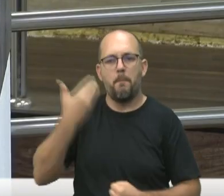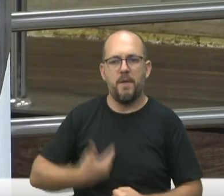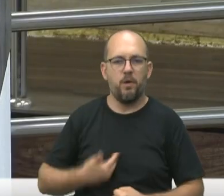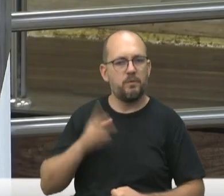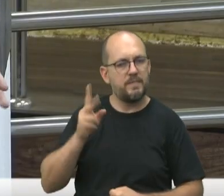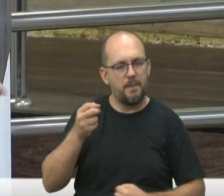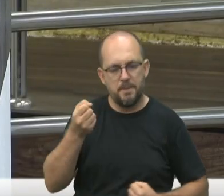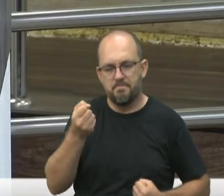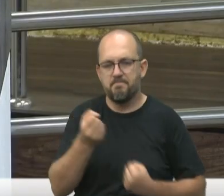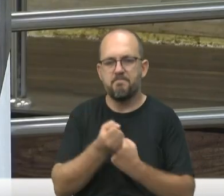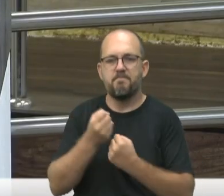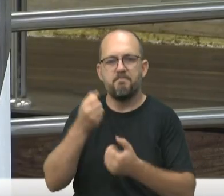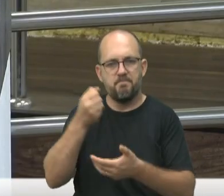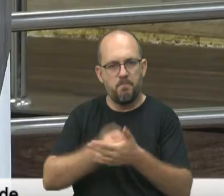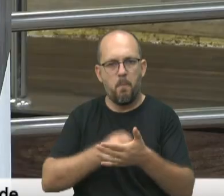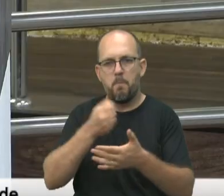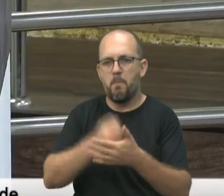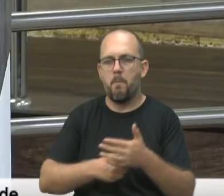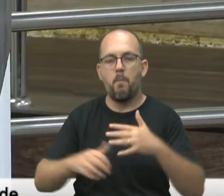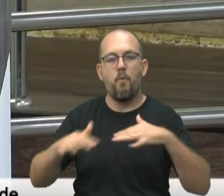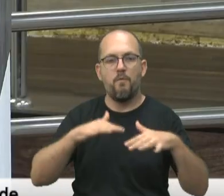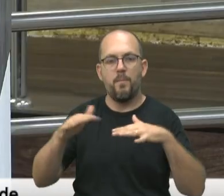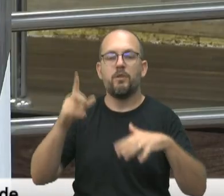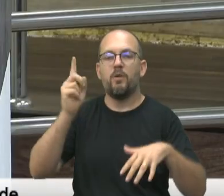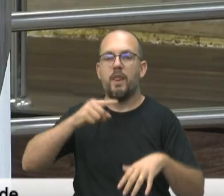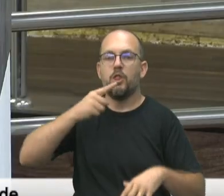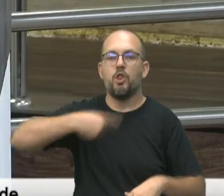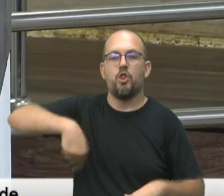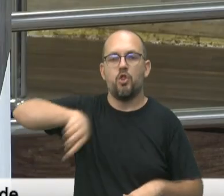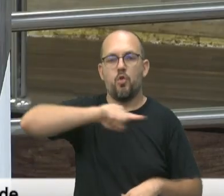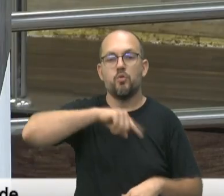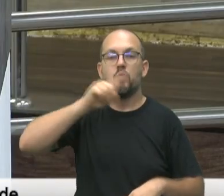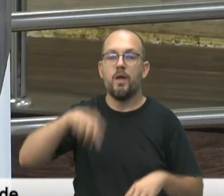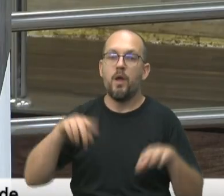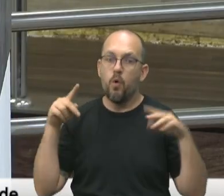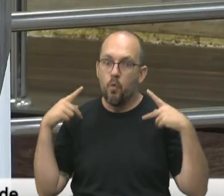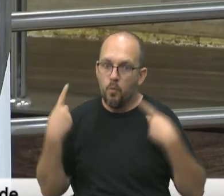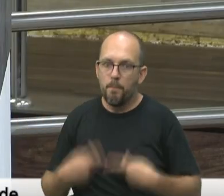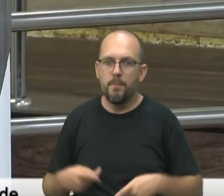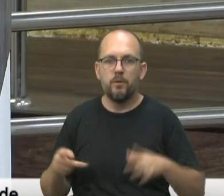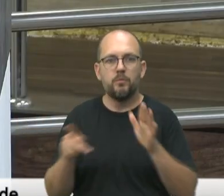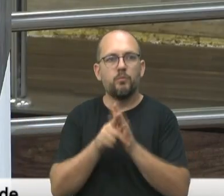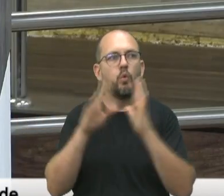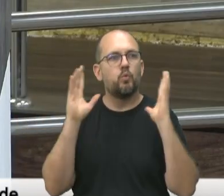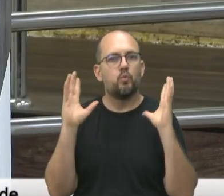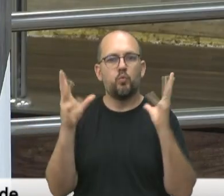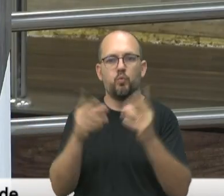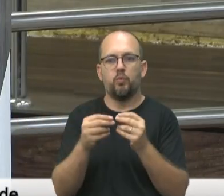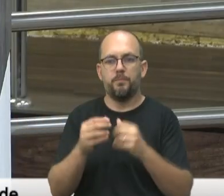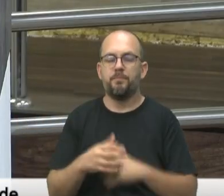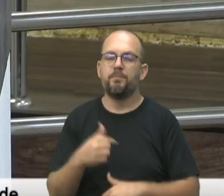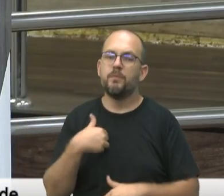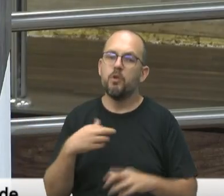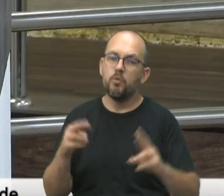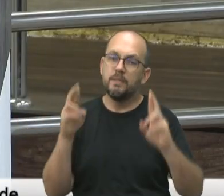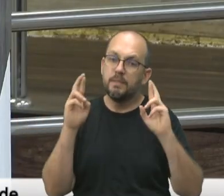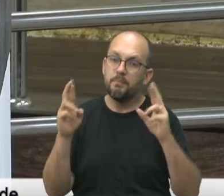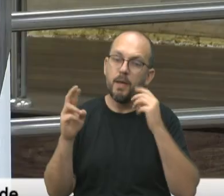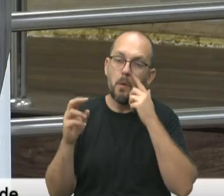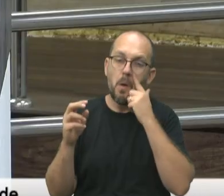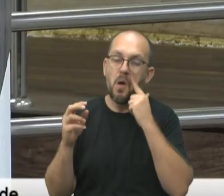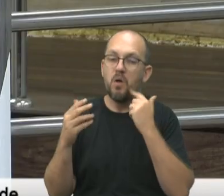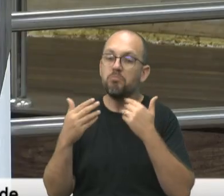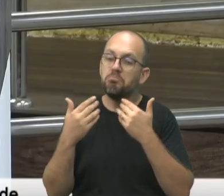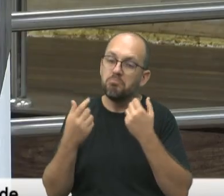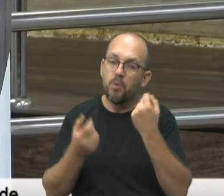menos a causa, ela é nossa, ela é humana, ela é de todos. Eu espero que em algum